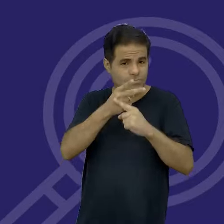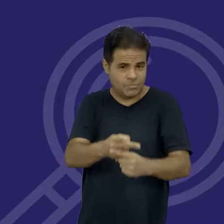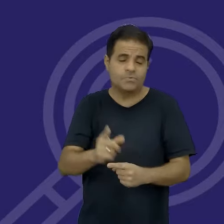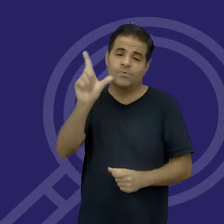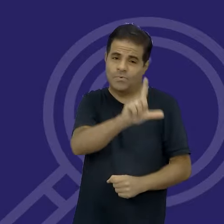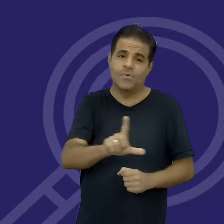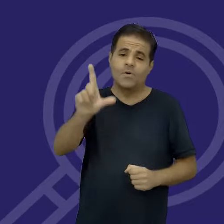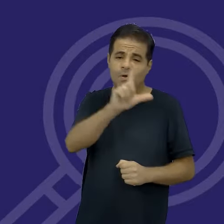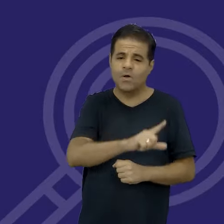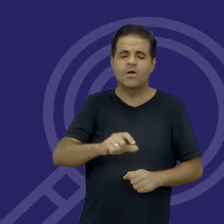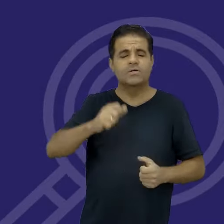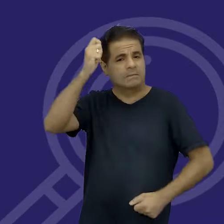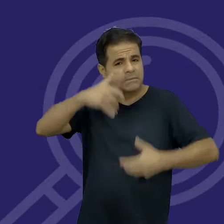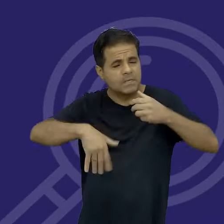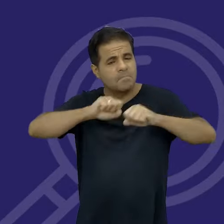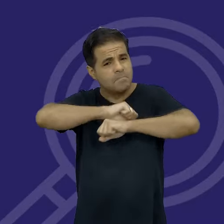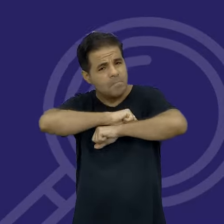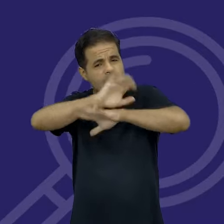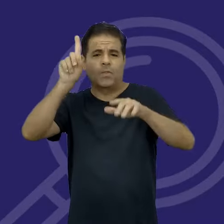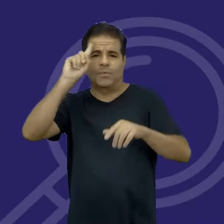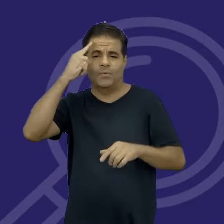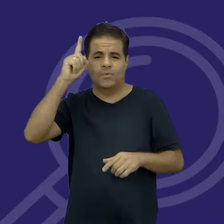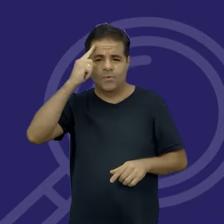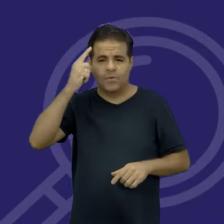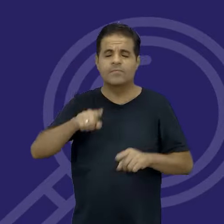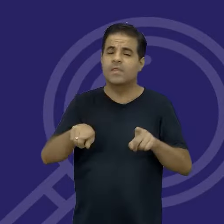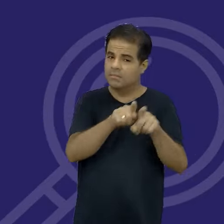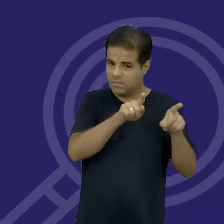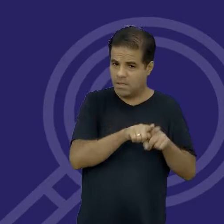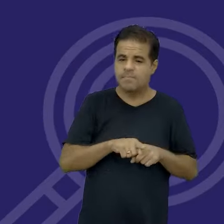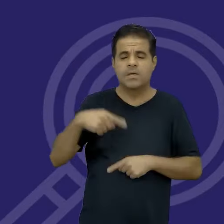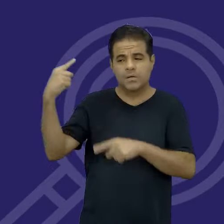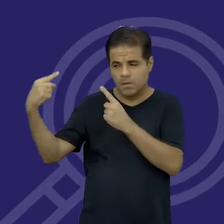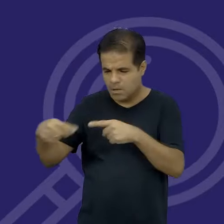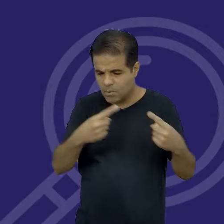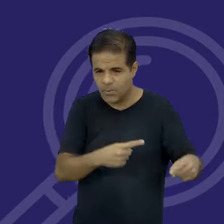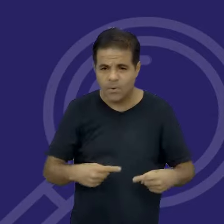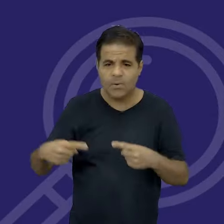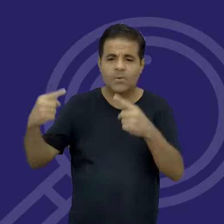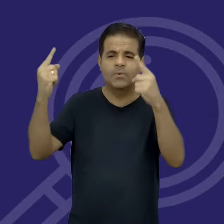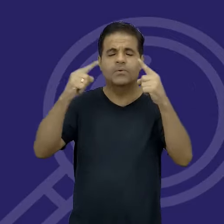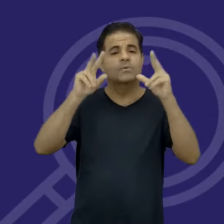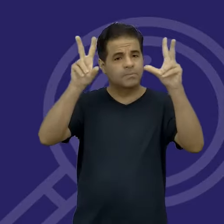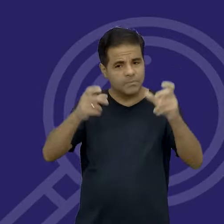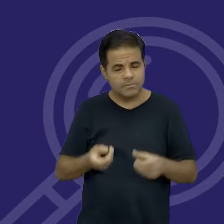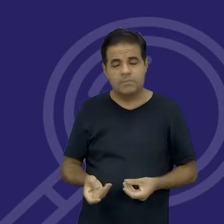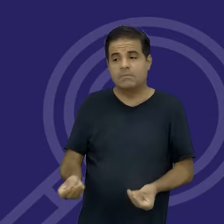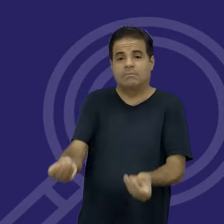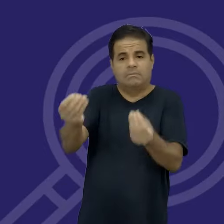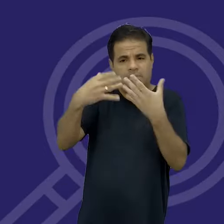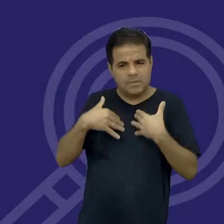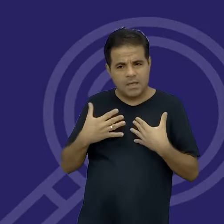lógico, esclarecer as dúvidas, né? E também discutir com eles e ter uma